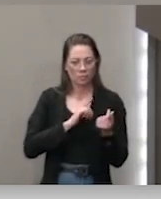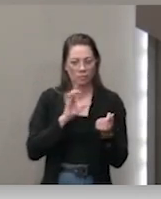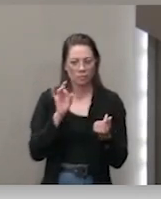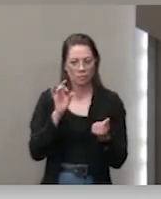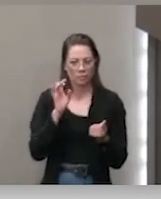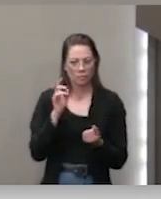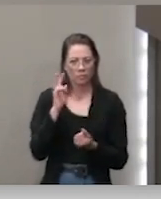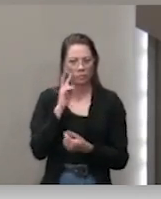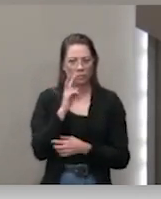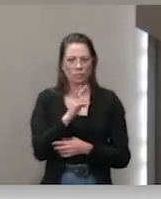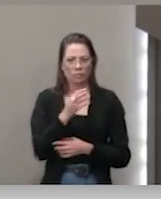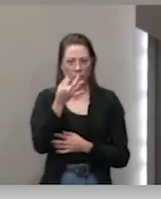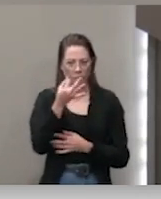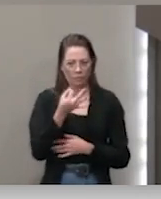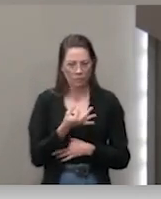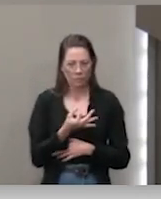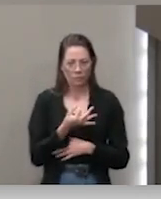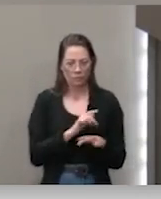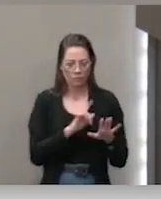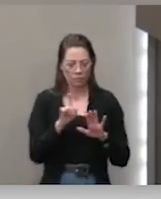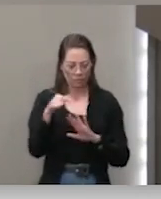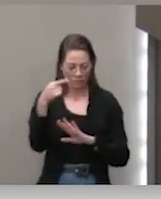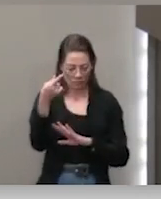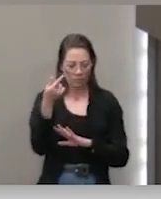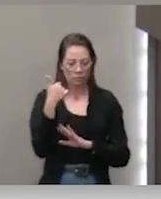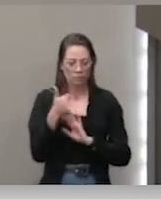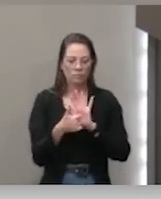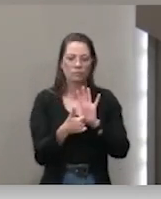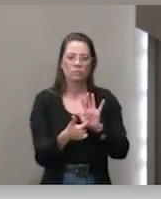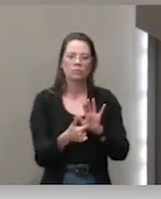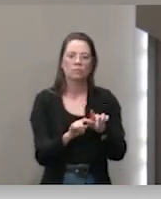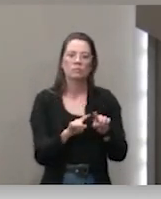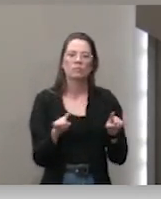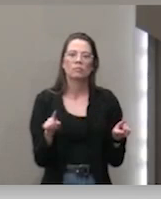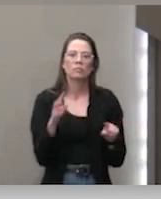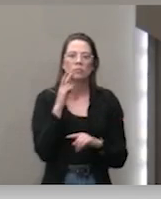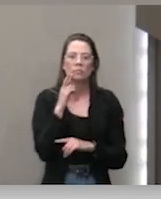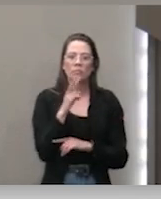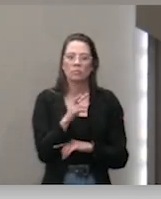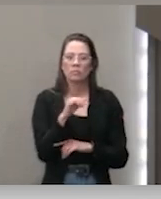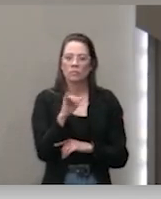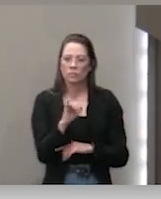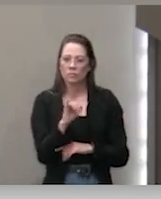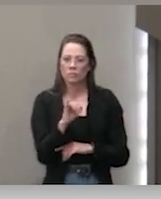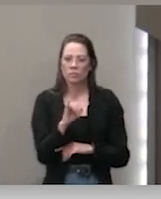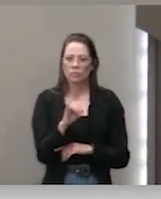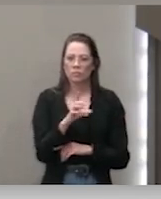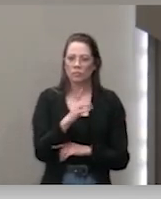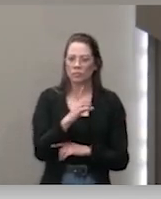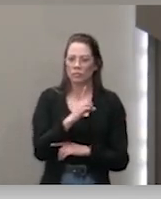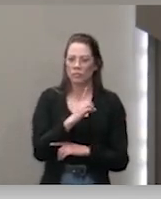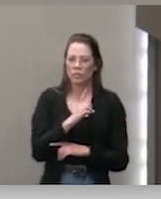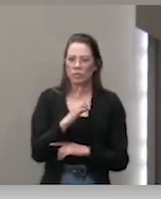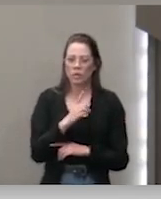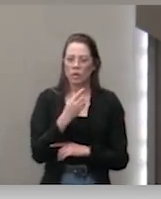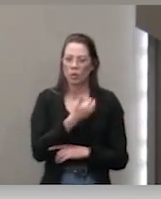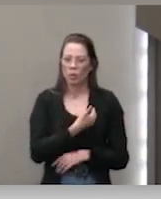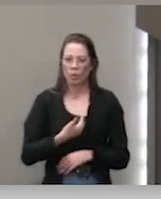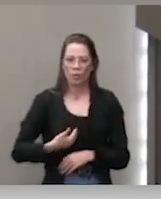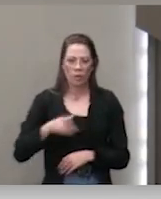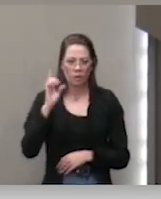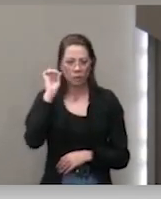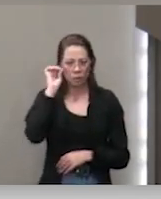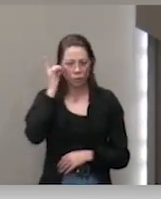Eu vou conferir ali os dados e na próxima sessão eu vou trazer esses dados. Se foi no governo Dilma ou no governo Lula. O